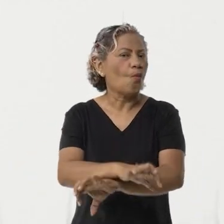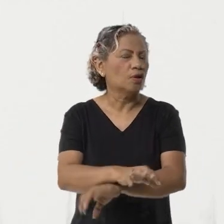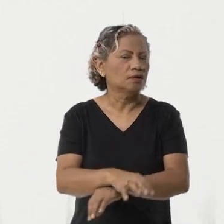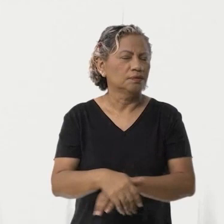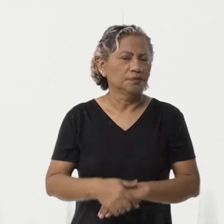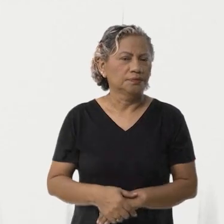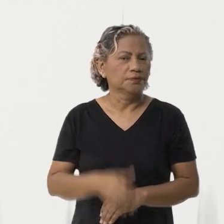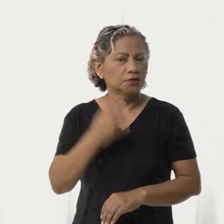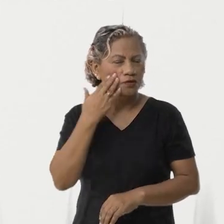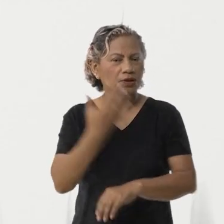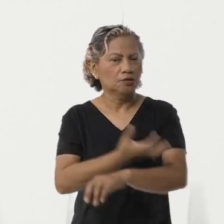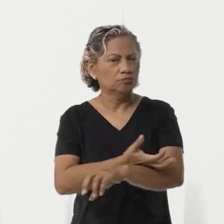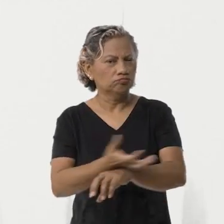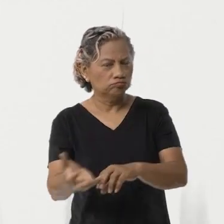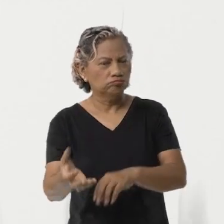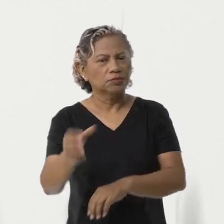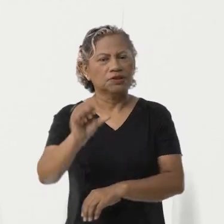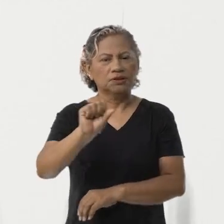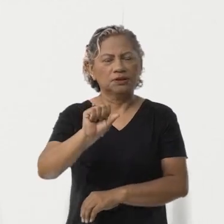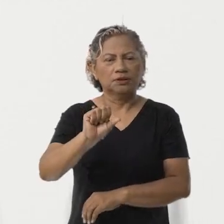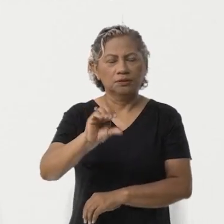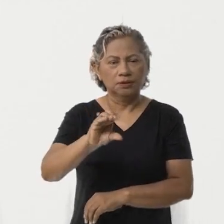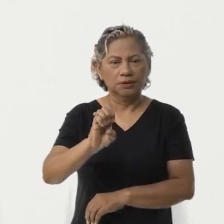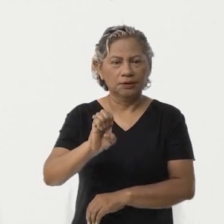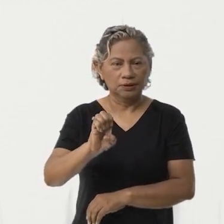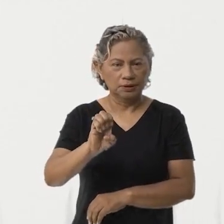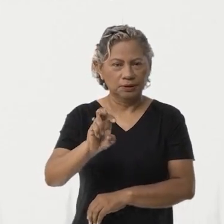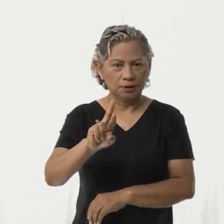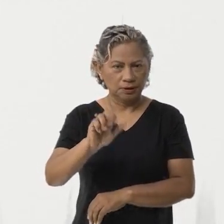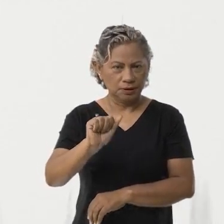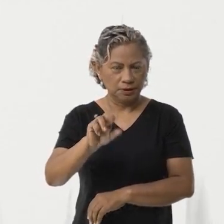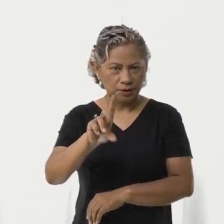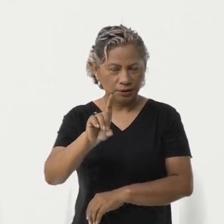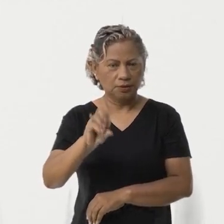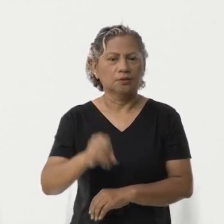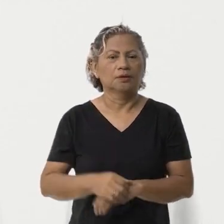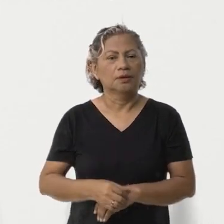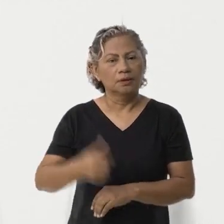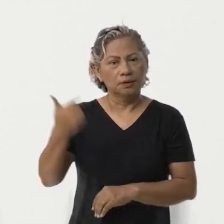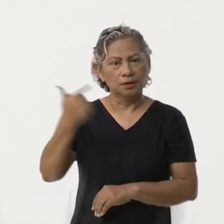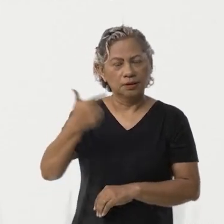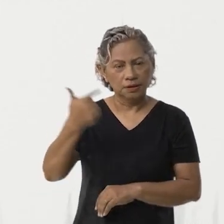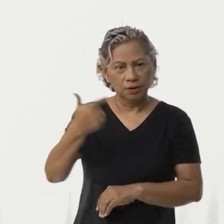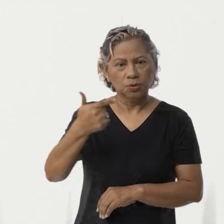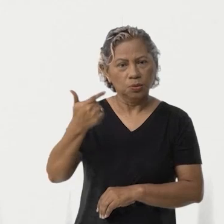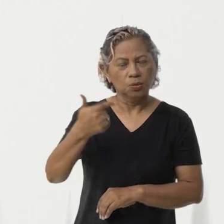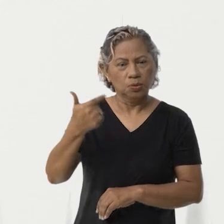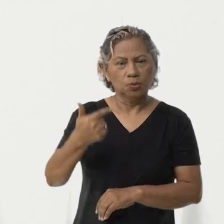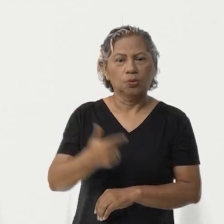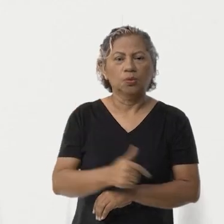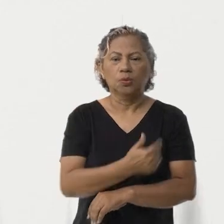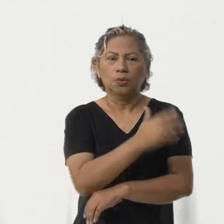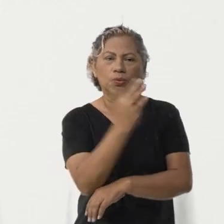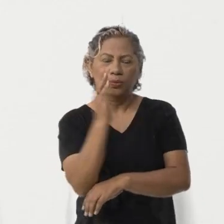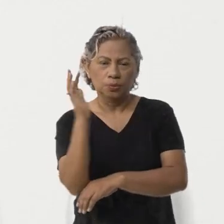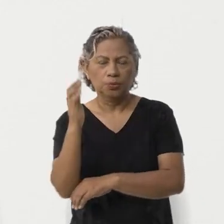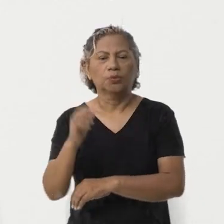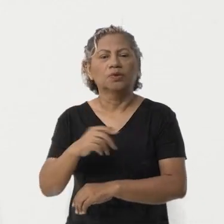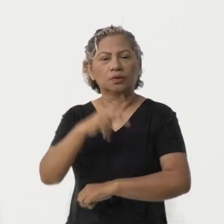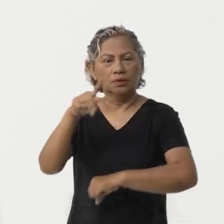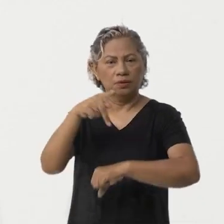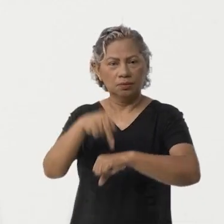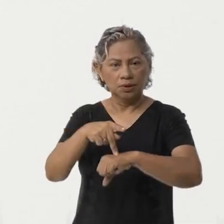homogênea. Seguindo o cerrado, nós vamos encontrar no nosso centro-oeste, na região centro-oeste do Brasil, é